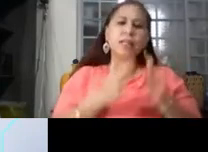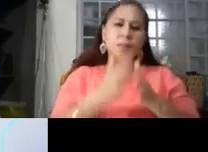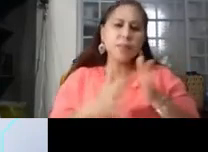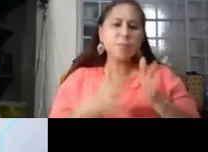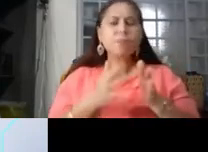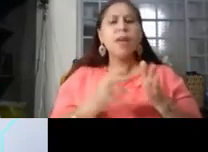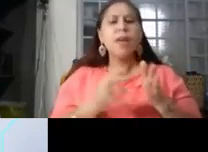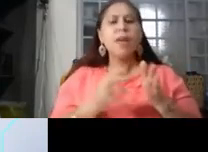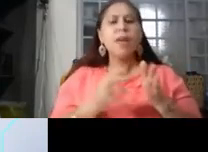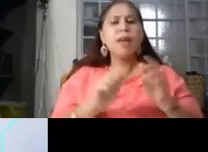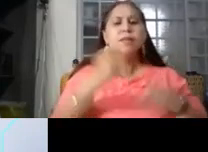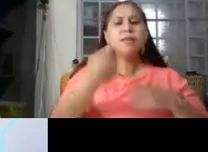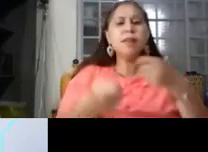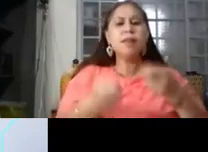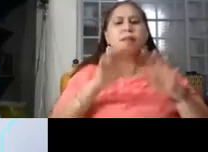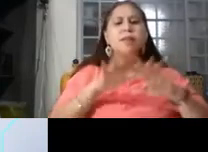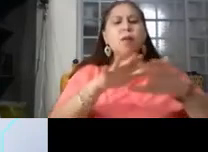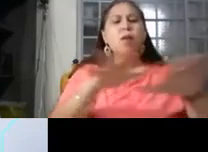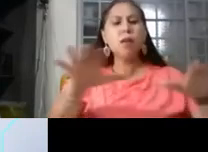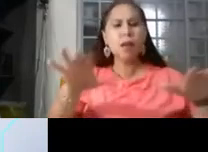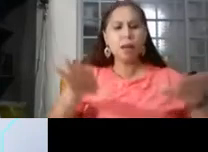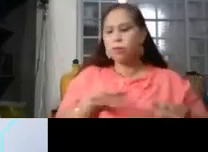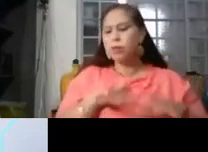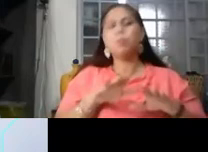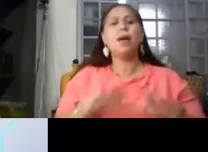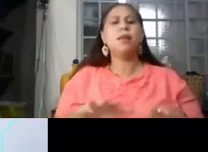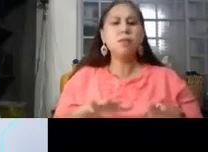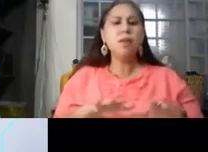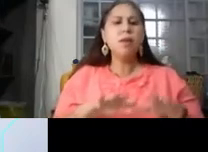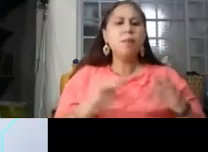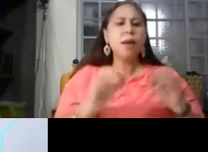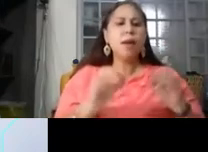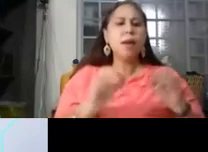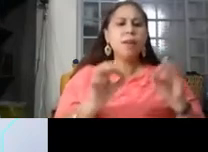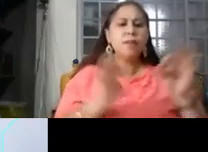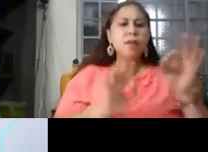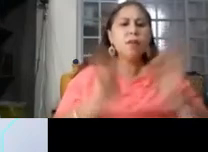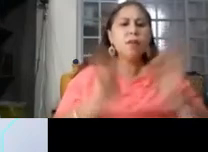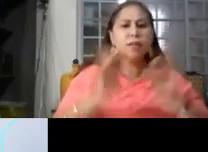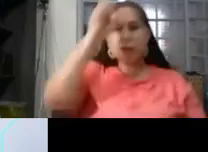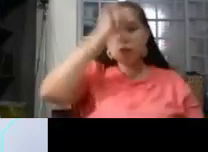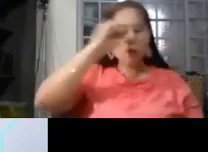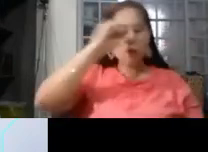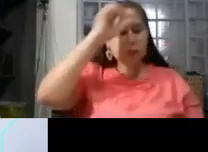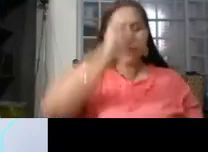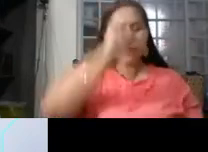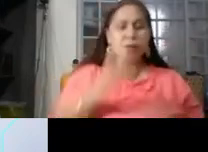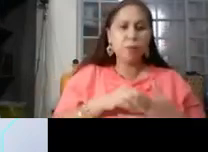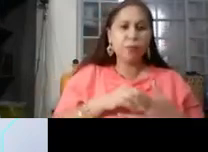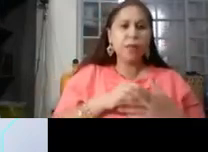na Libras, esses sinais eles são colocados no espaço para se organizar uma